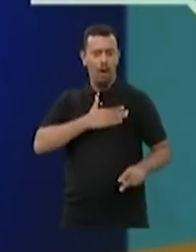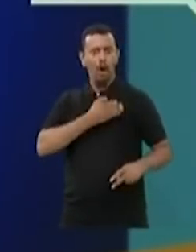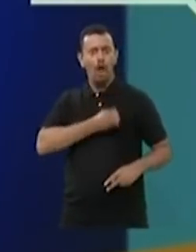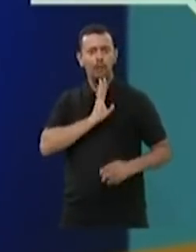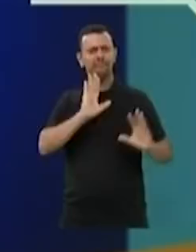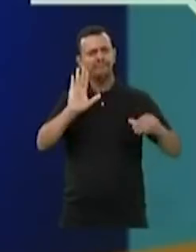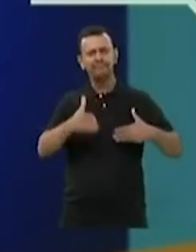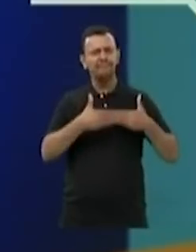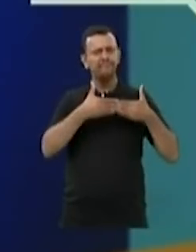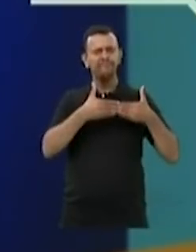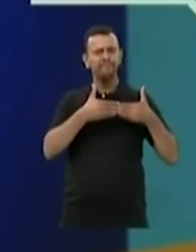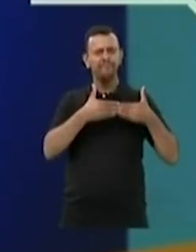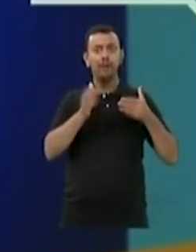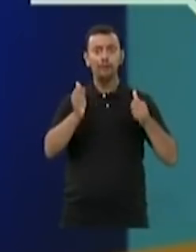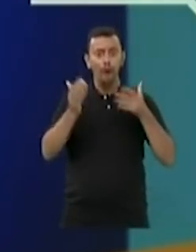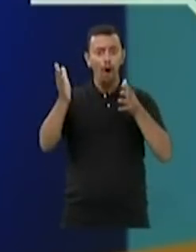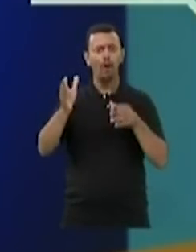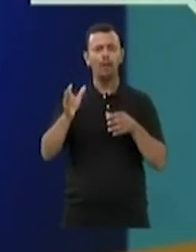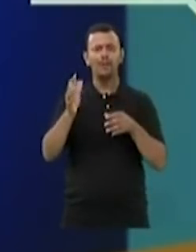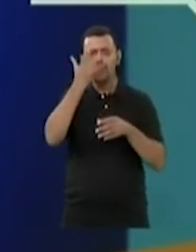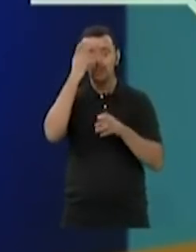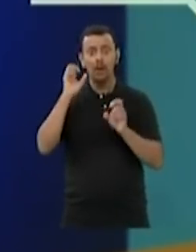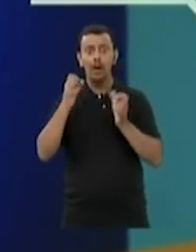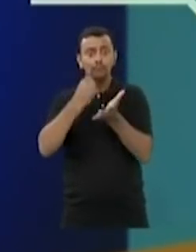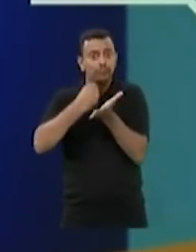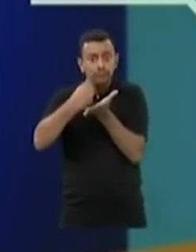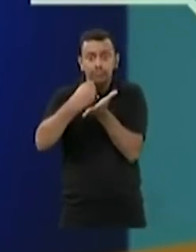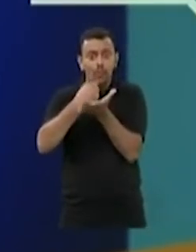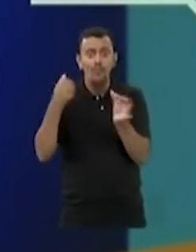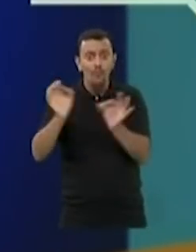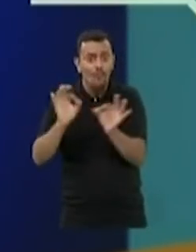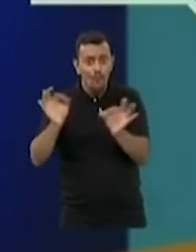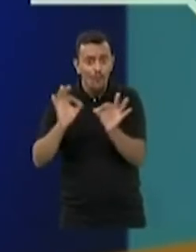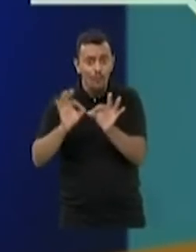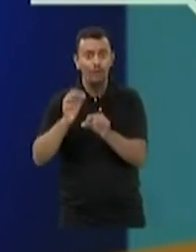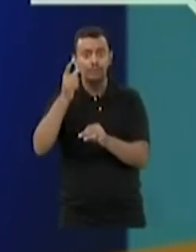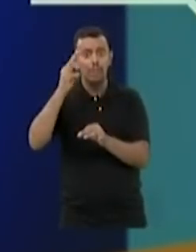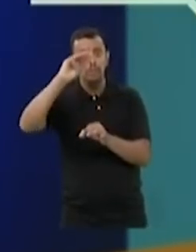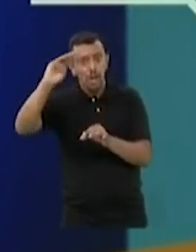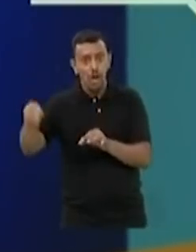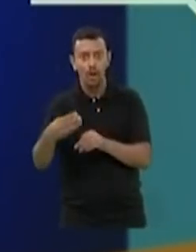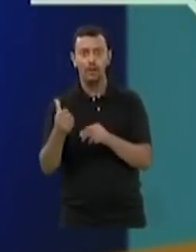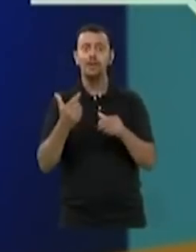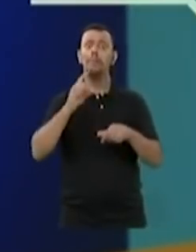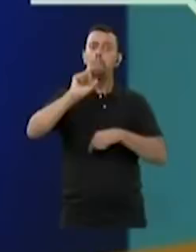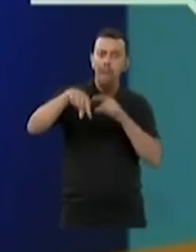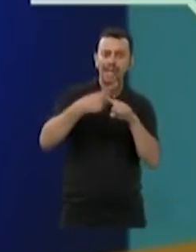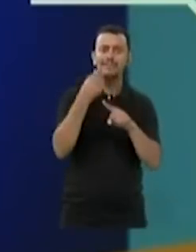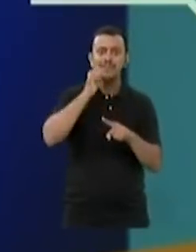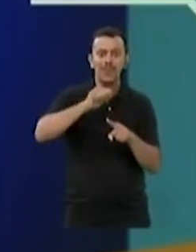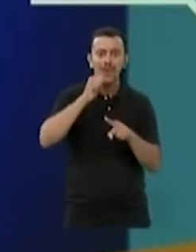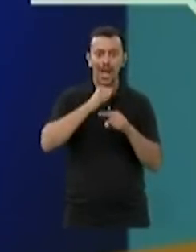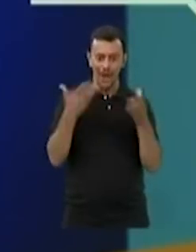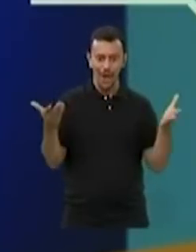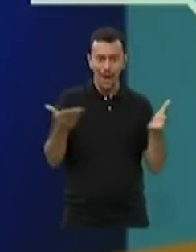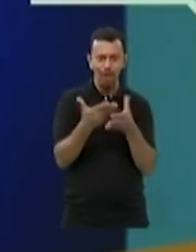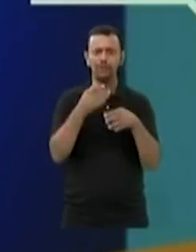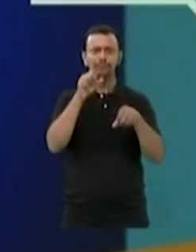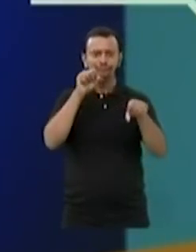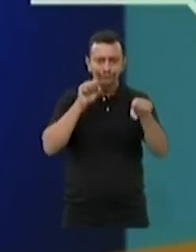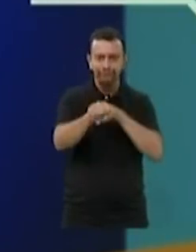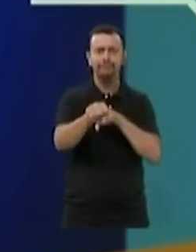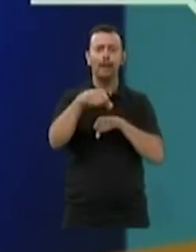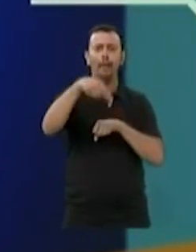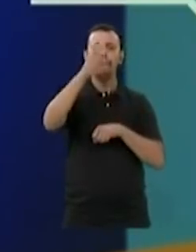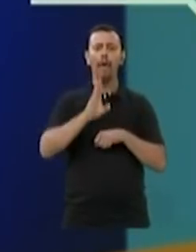de brasileiros que estão vivendo de bico. 60 mil mulheres foram estupradas no nosso país. Mas isso não precisa ser assim.